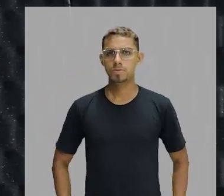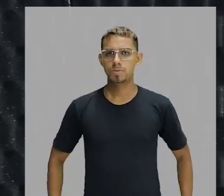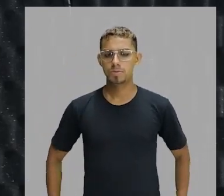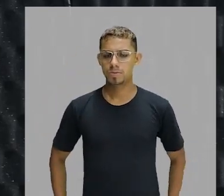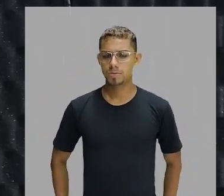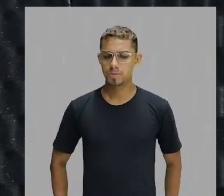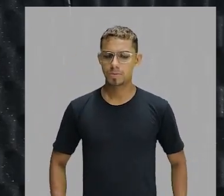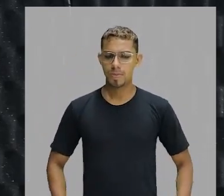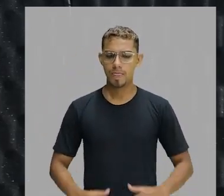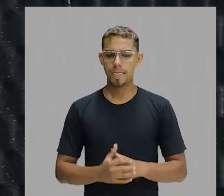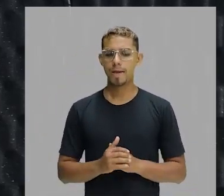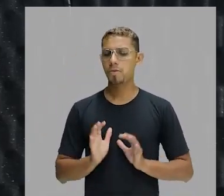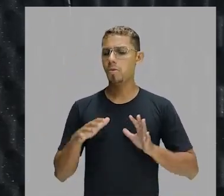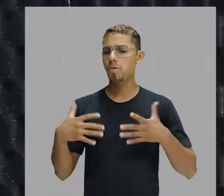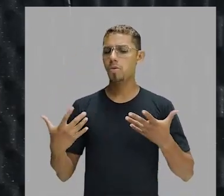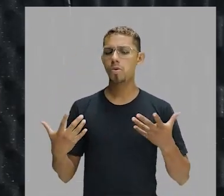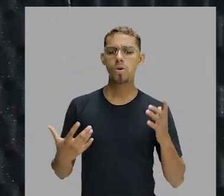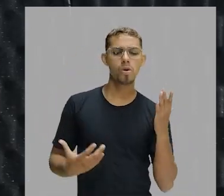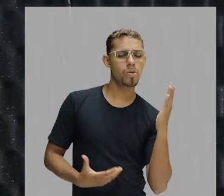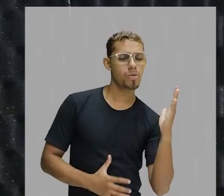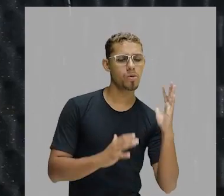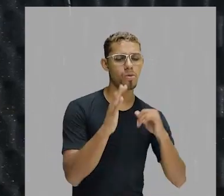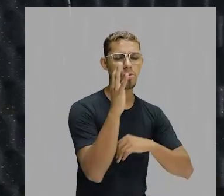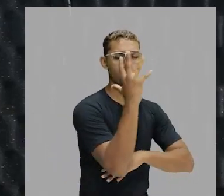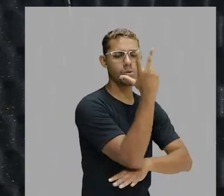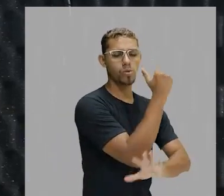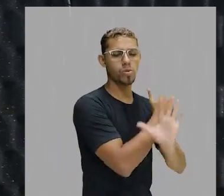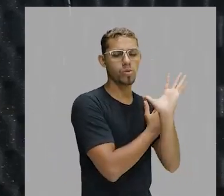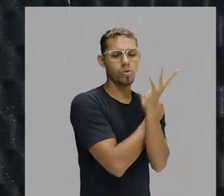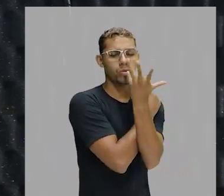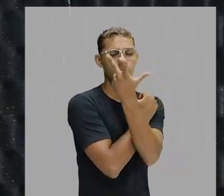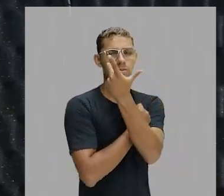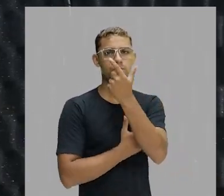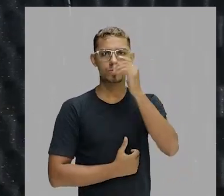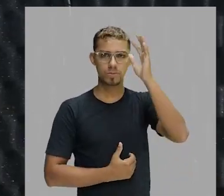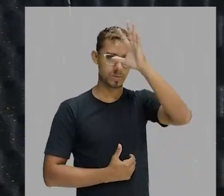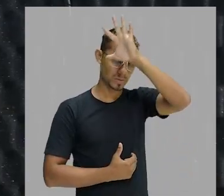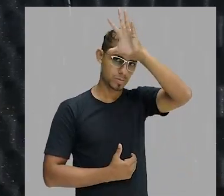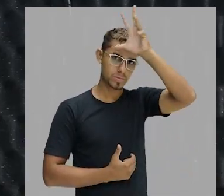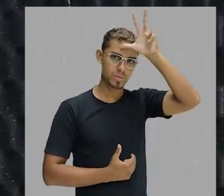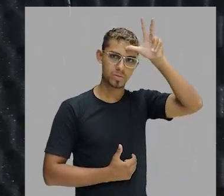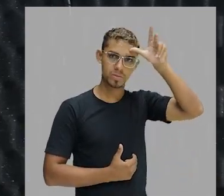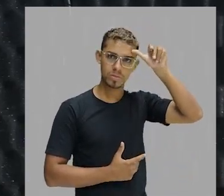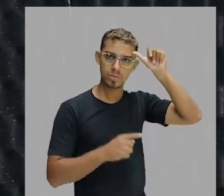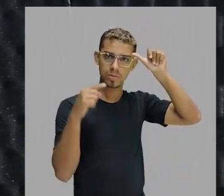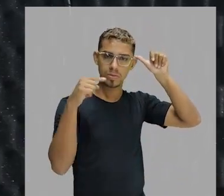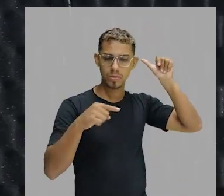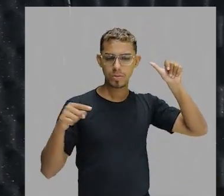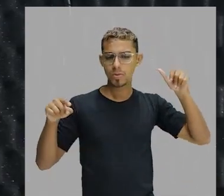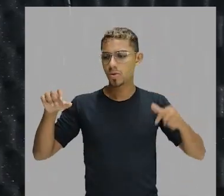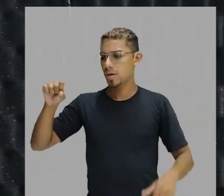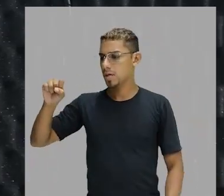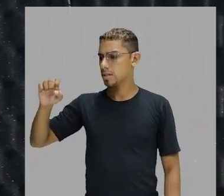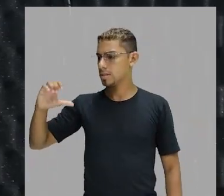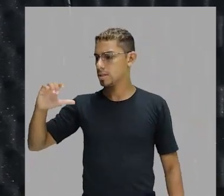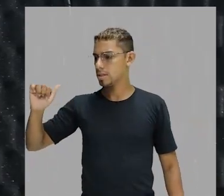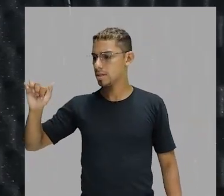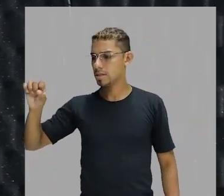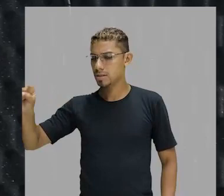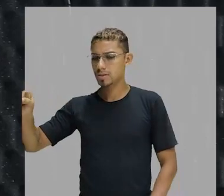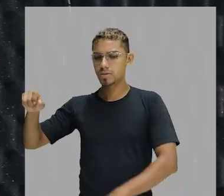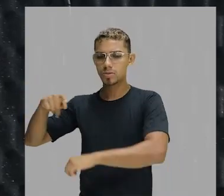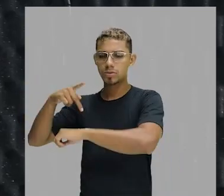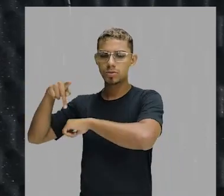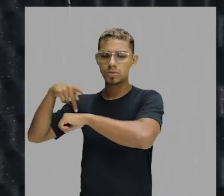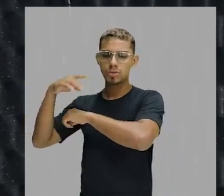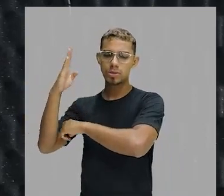entre o desmatamento da floresta amazônica, por exemplo, e as secas no Brasil? Com o desmatamento desta região, galera, eu vou